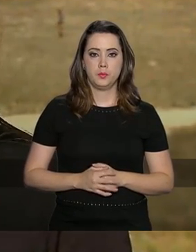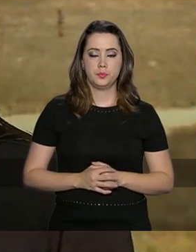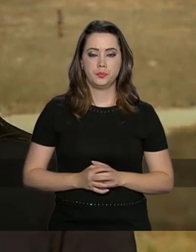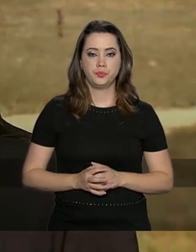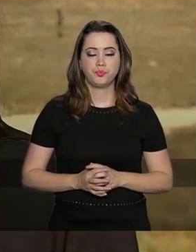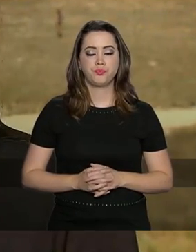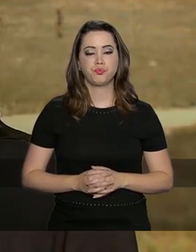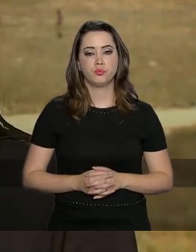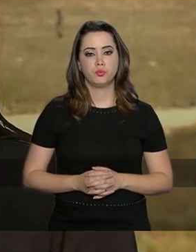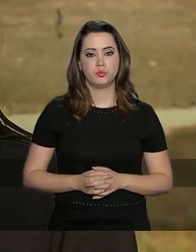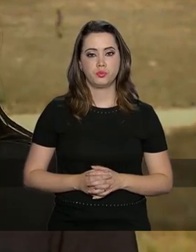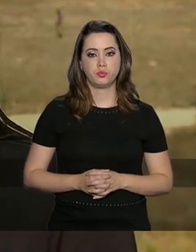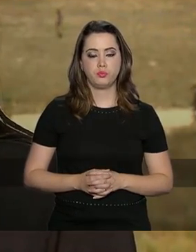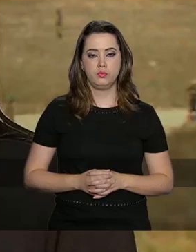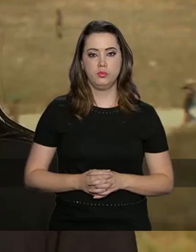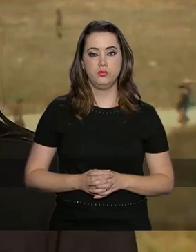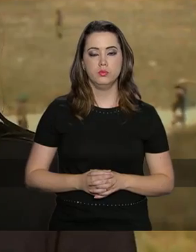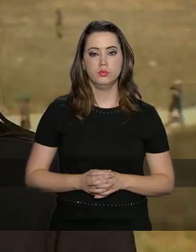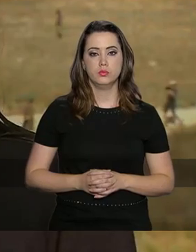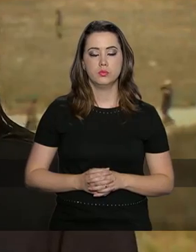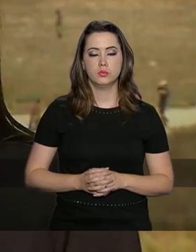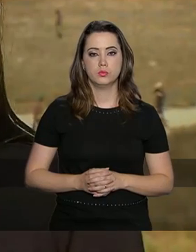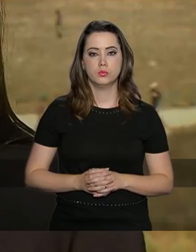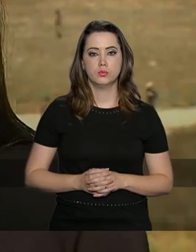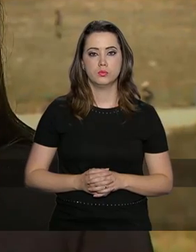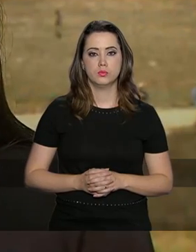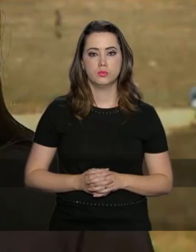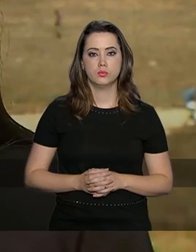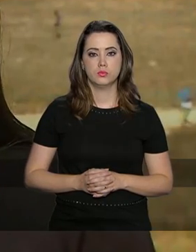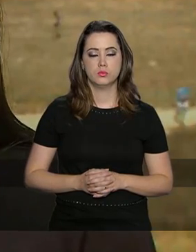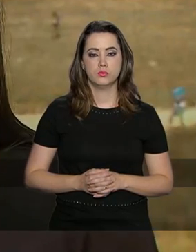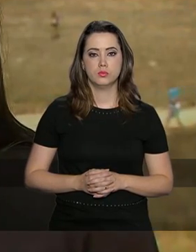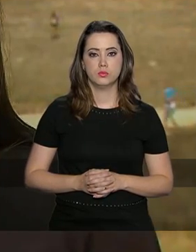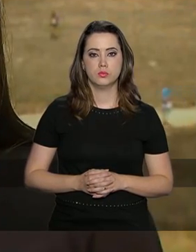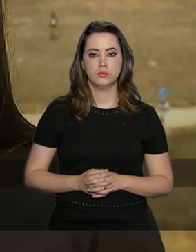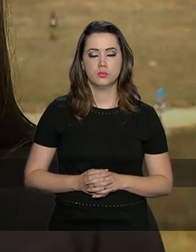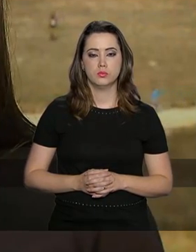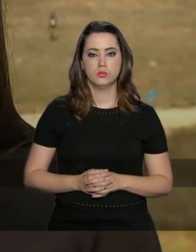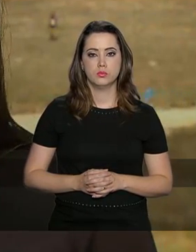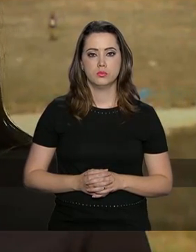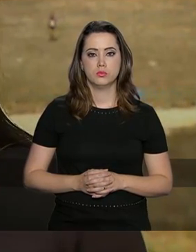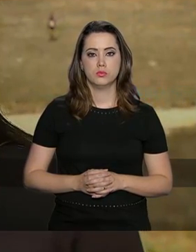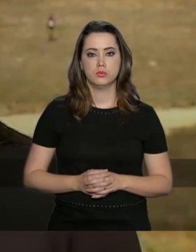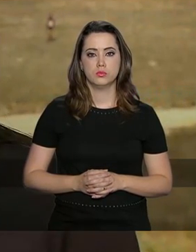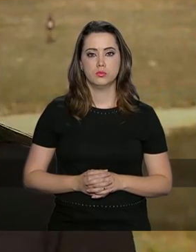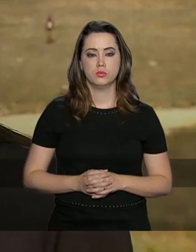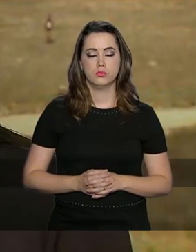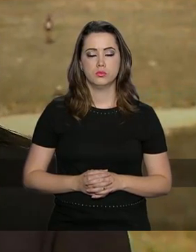importantes. Y la importancia de que pase la ayuda humanitaria es que ya hay personas que de verdad ameritan esa ayuda